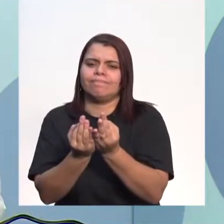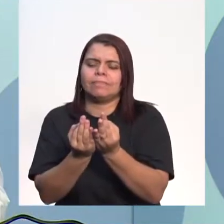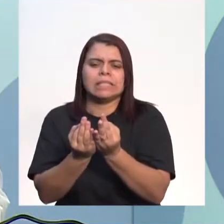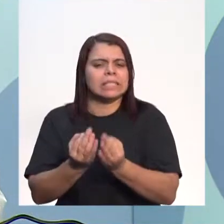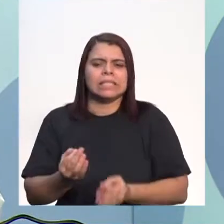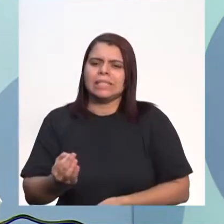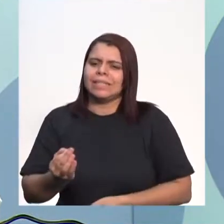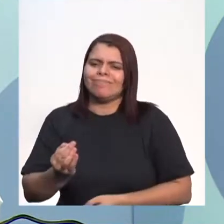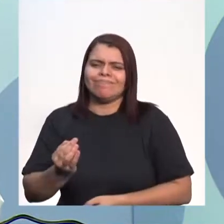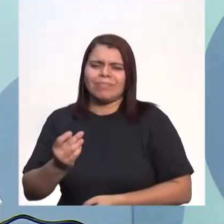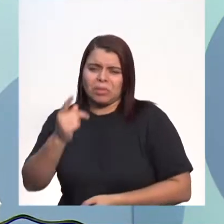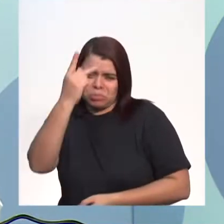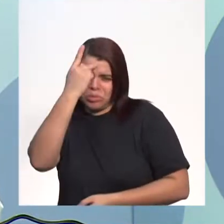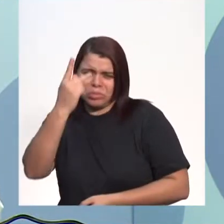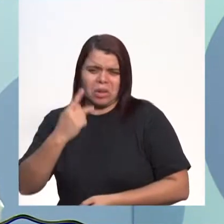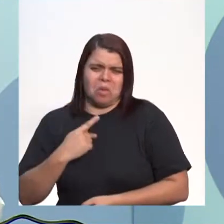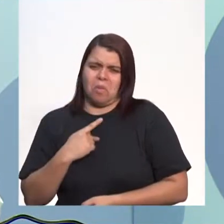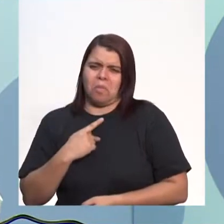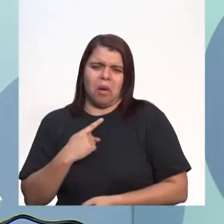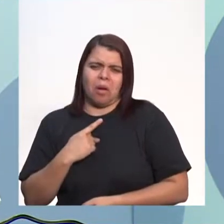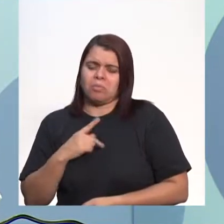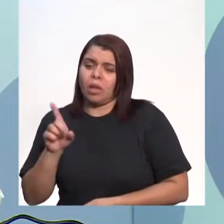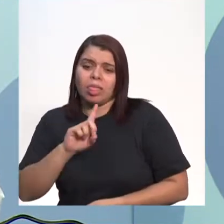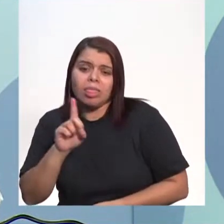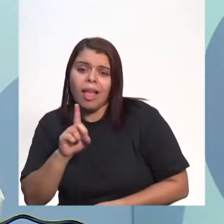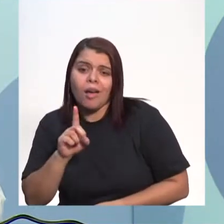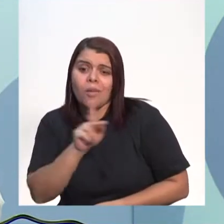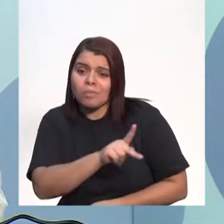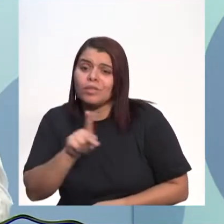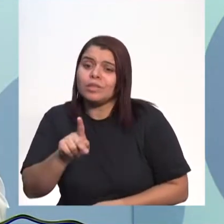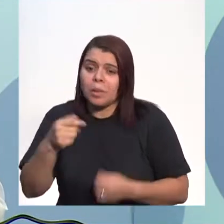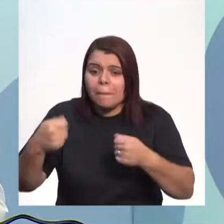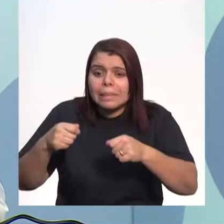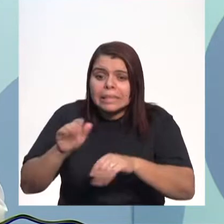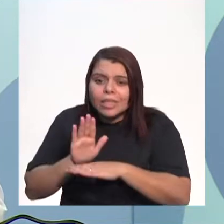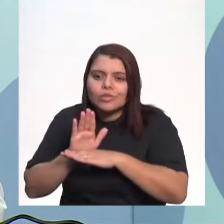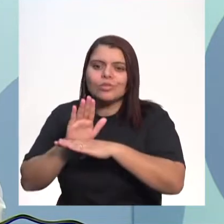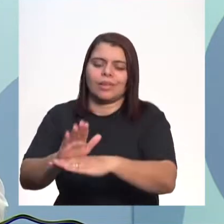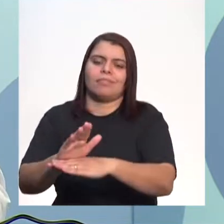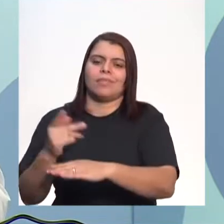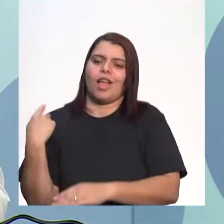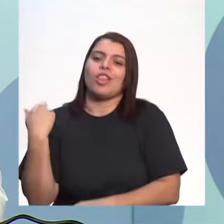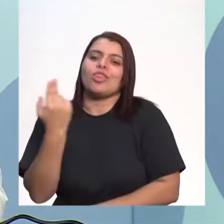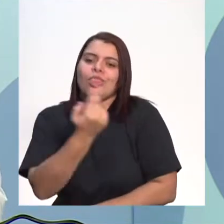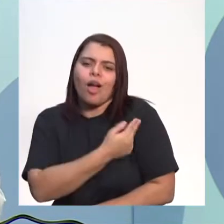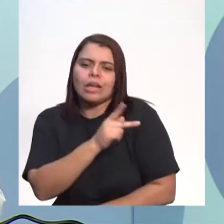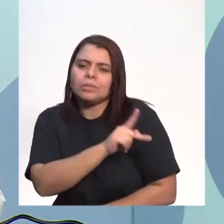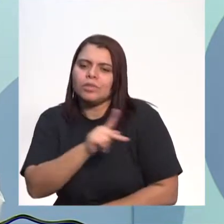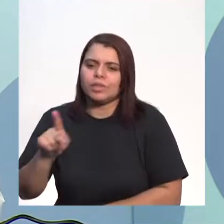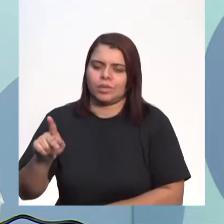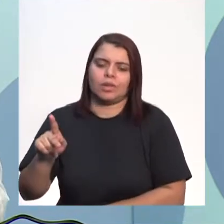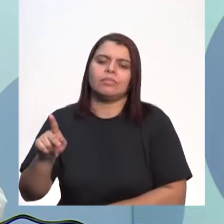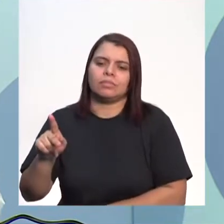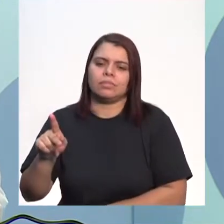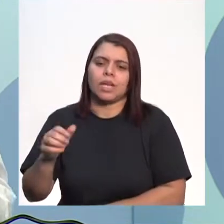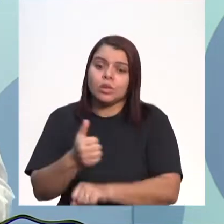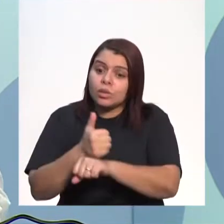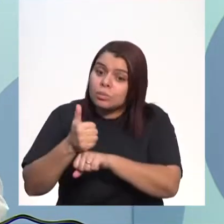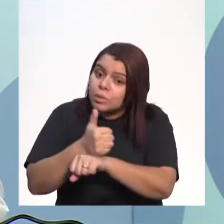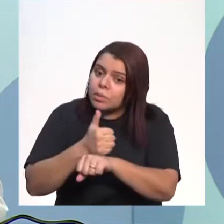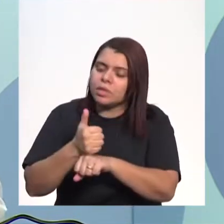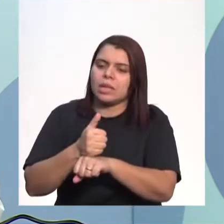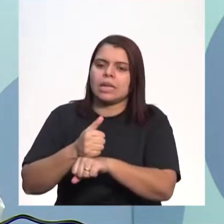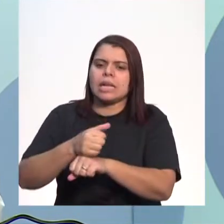família pela aprendizagem das crianças, porque os especialistas somos nós. Nós temos o conhecimento, né, o